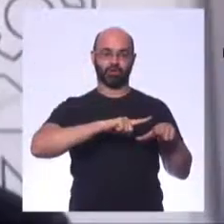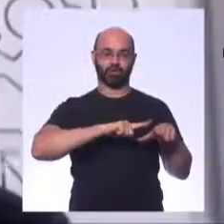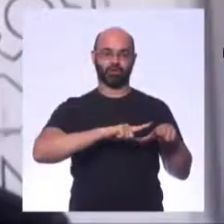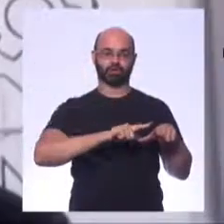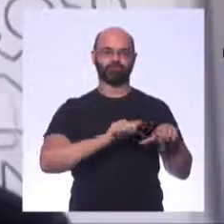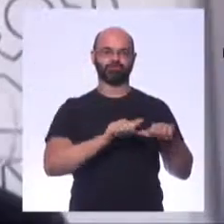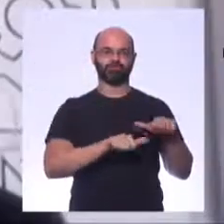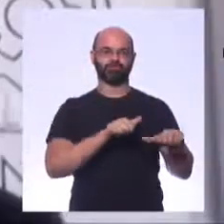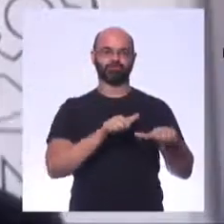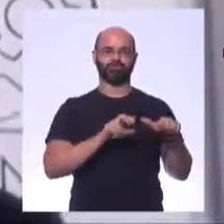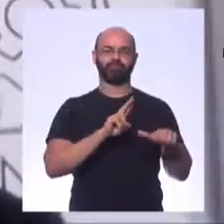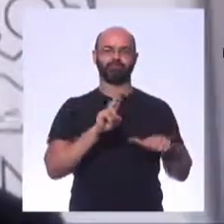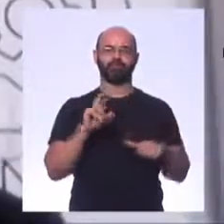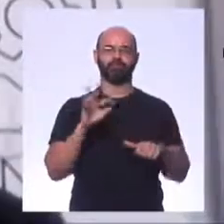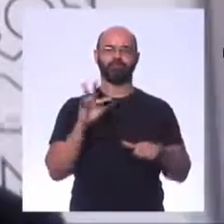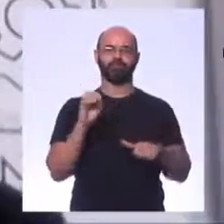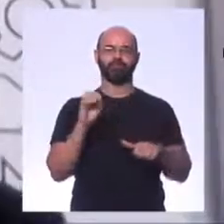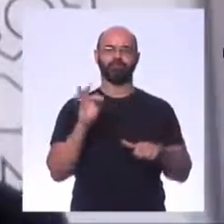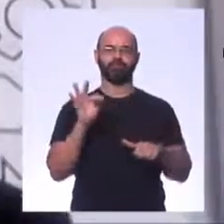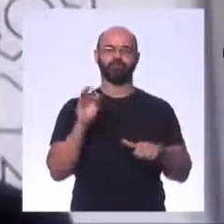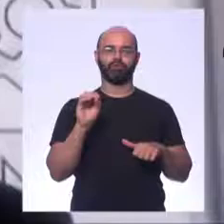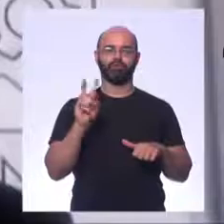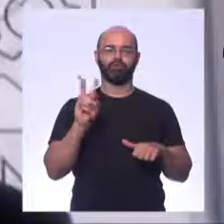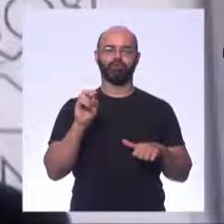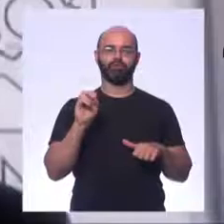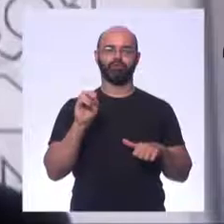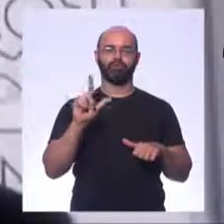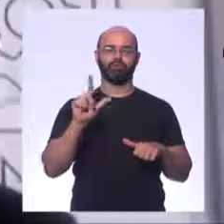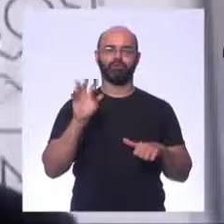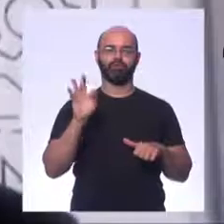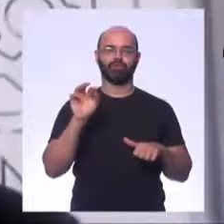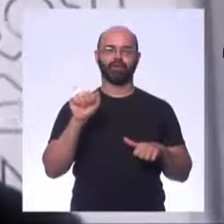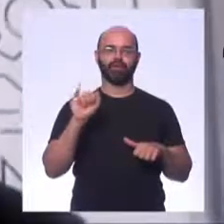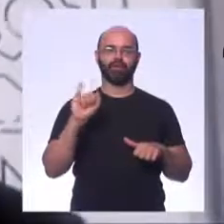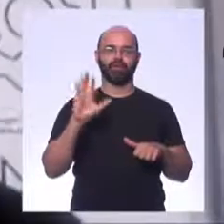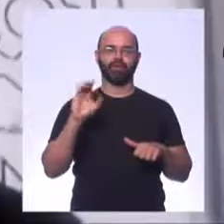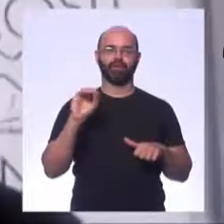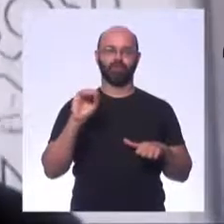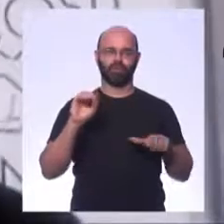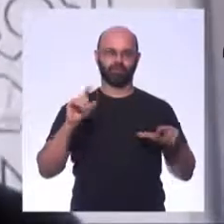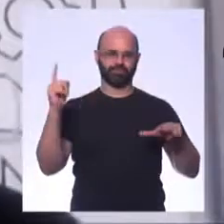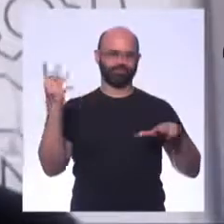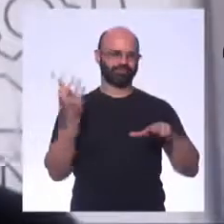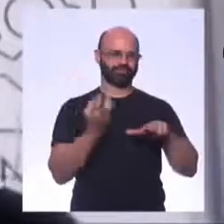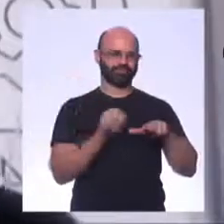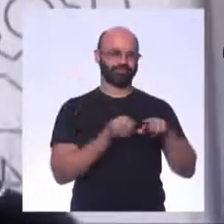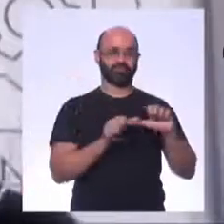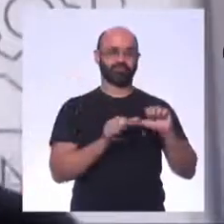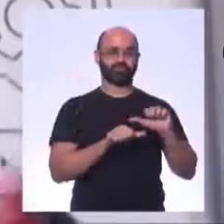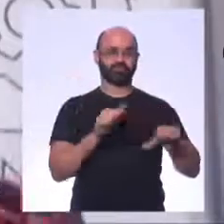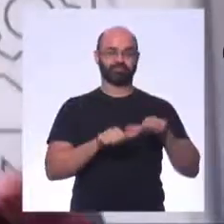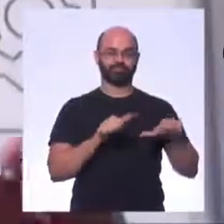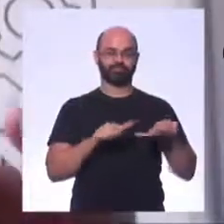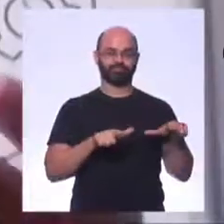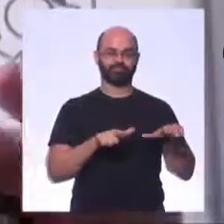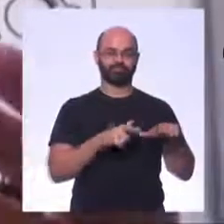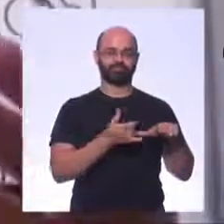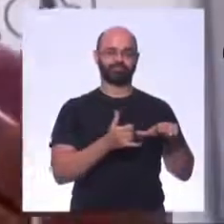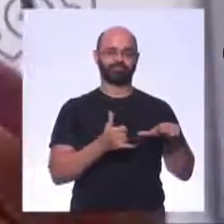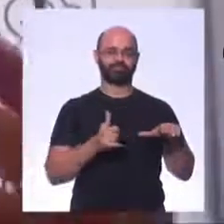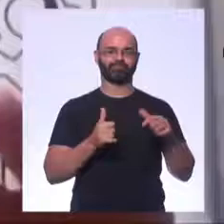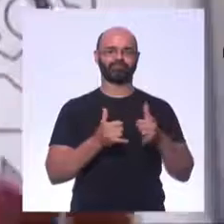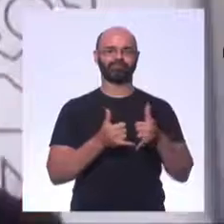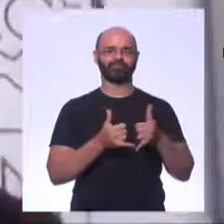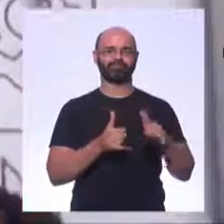que a gente chama de fotovoltaico. Essa luz solar é transformada em energia elétrica, que percorre